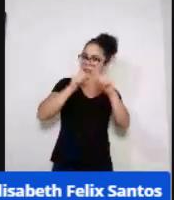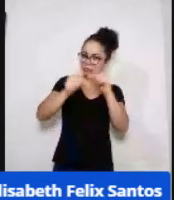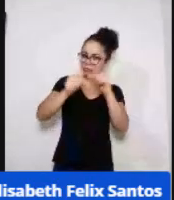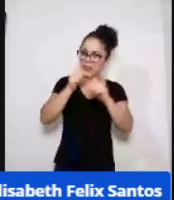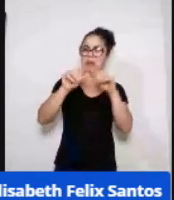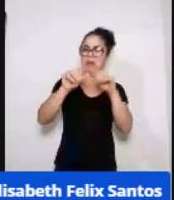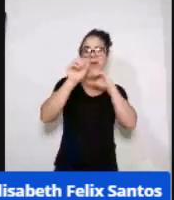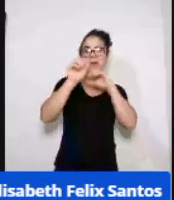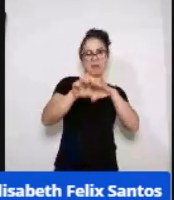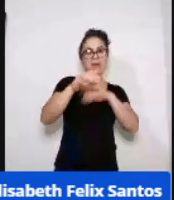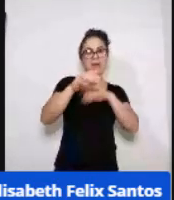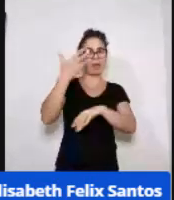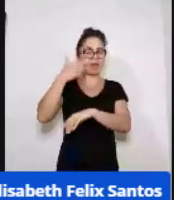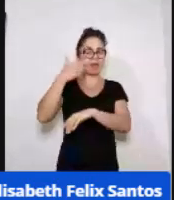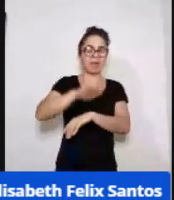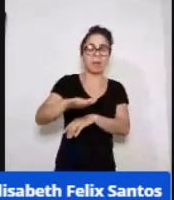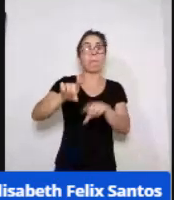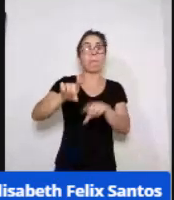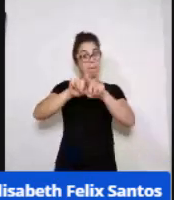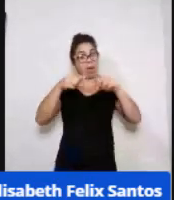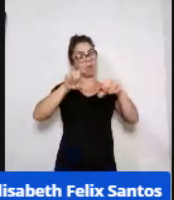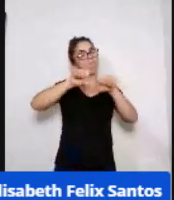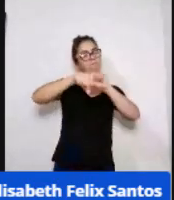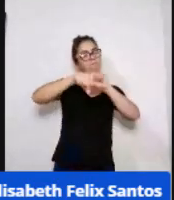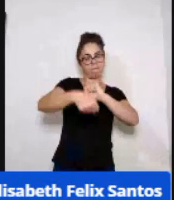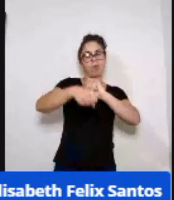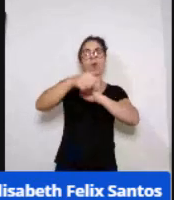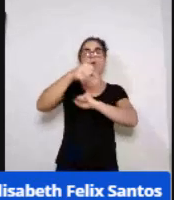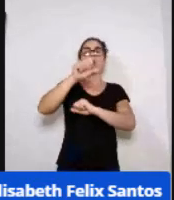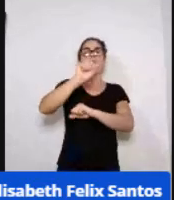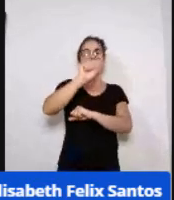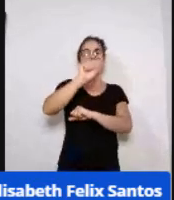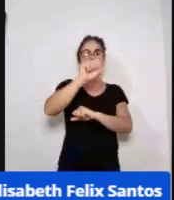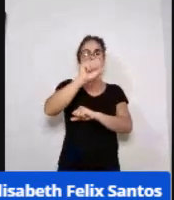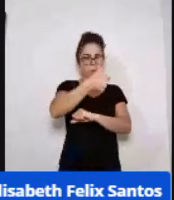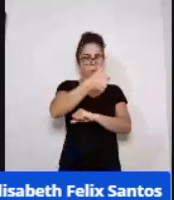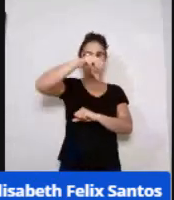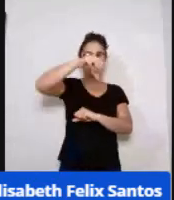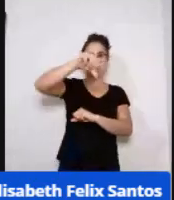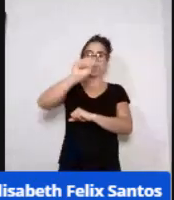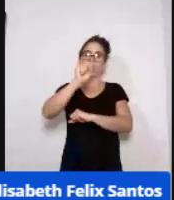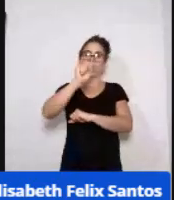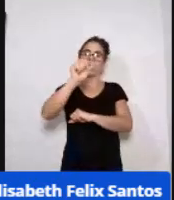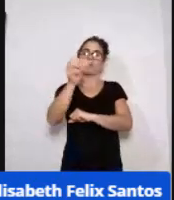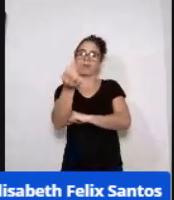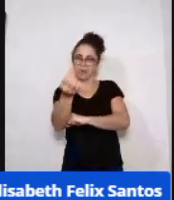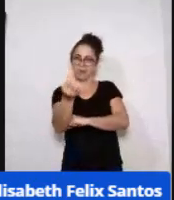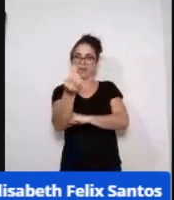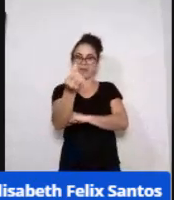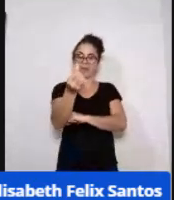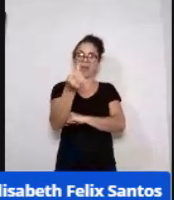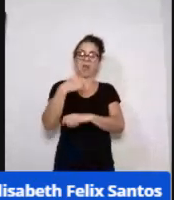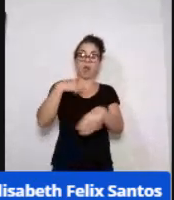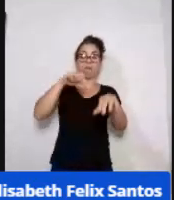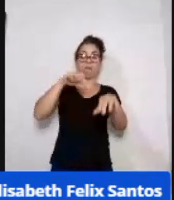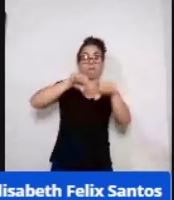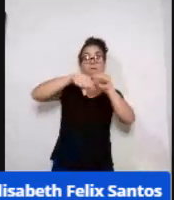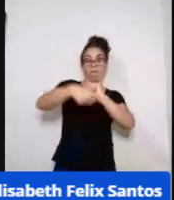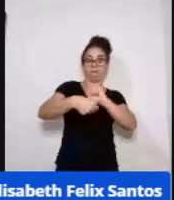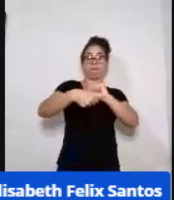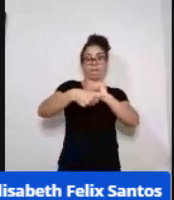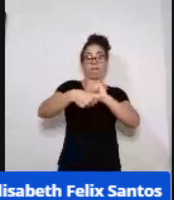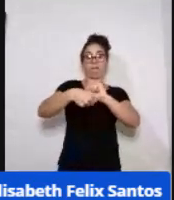eu sou formada desde 86, tá, gente? Eu fui autodidata, então eu me formei, eu entrei na faculdade